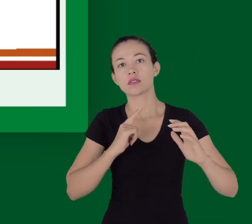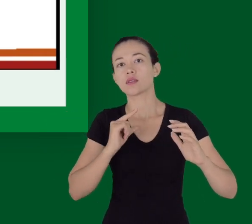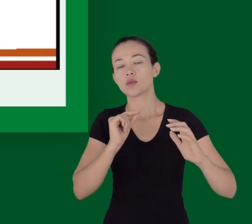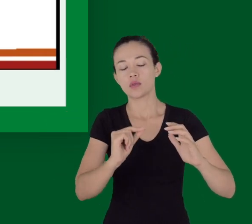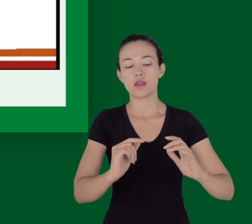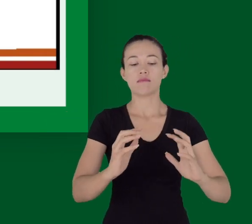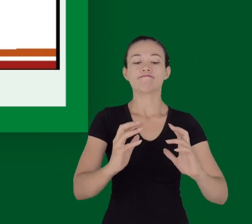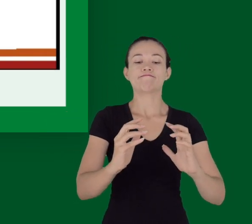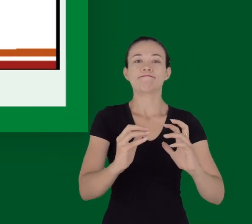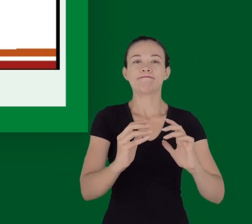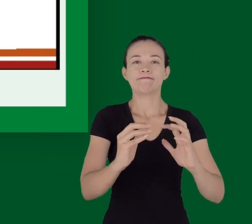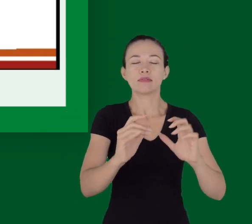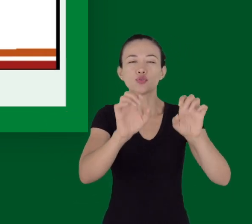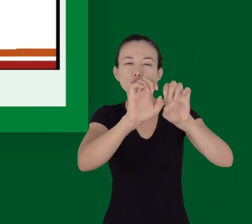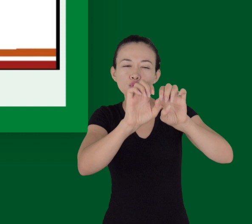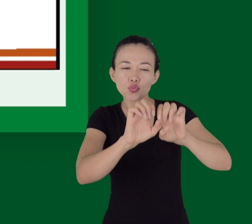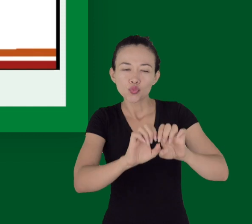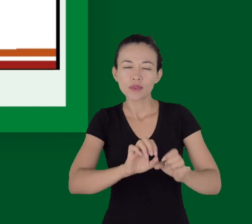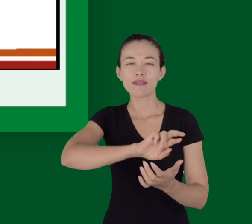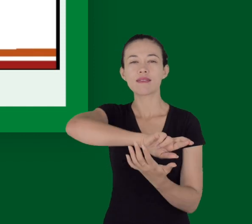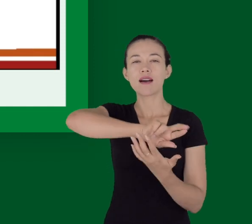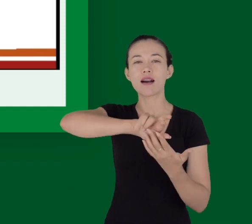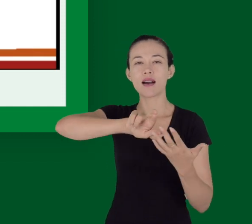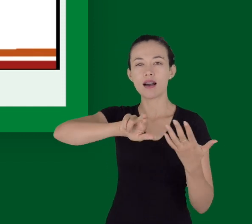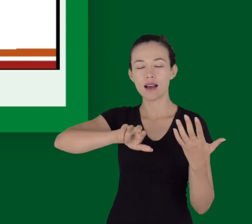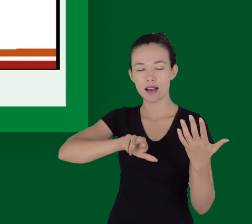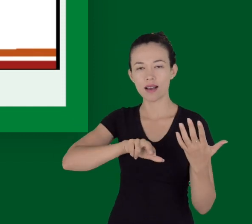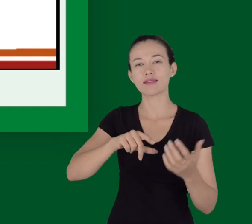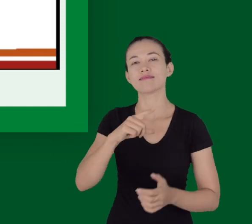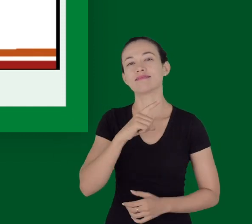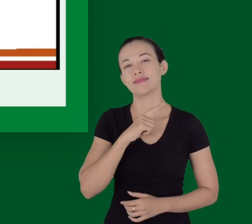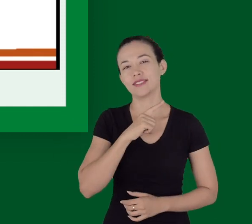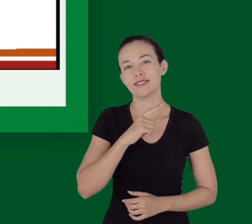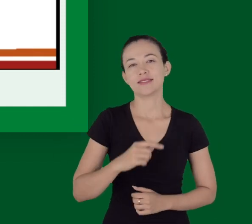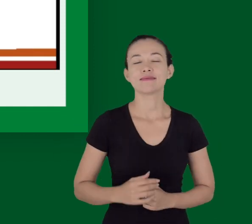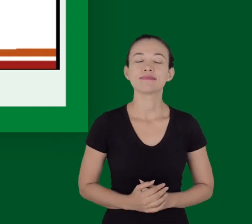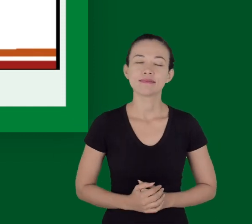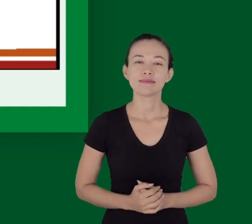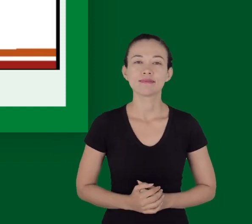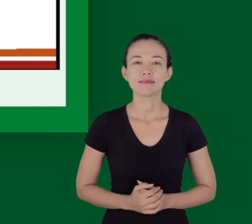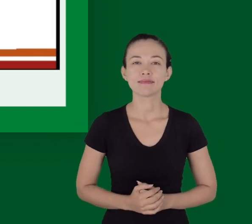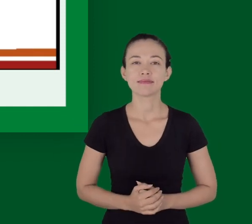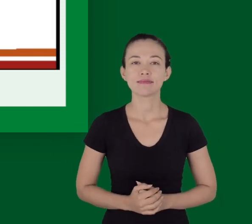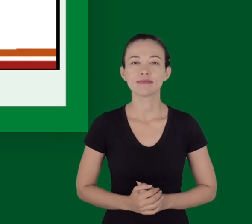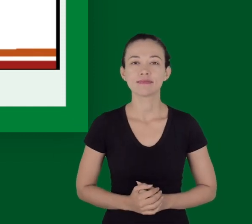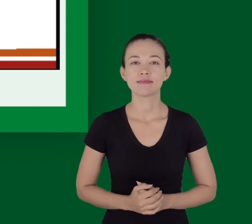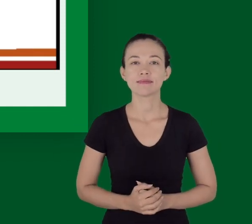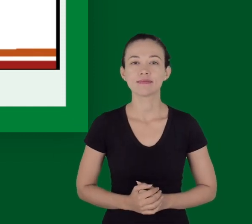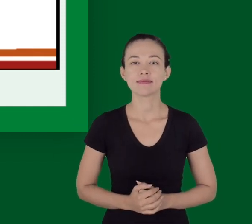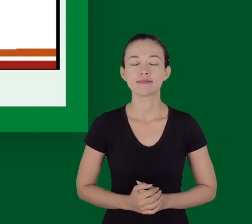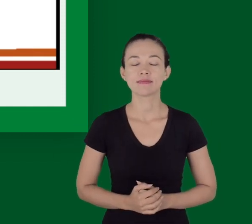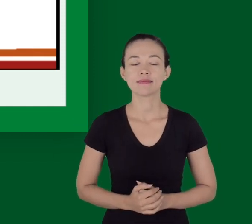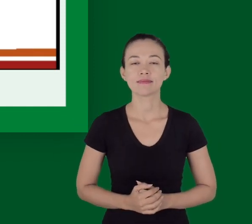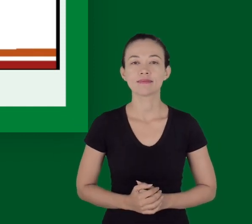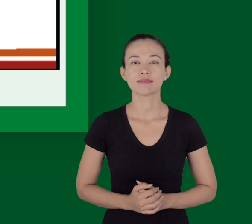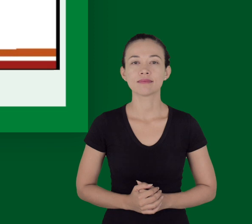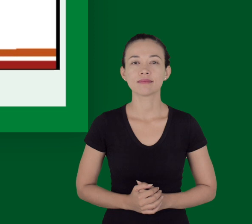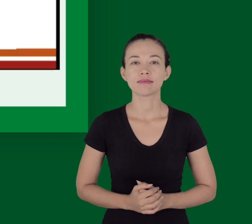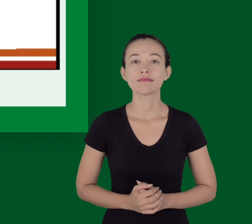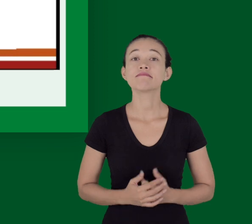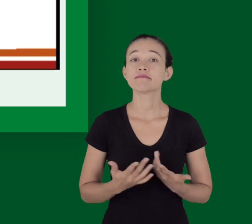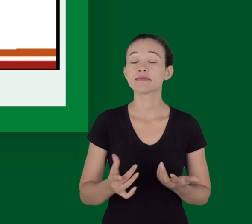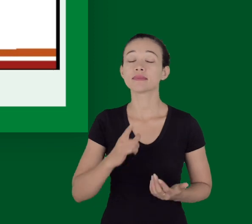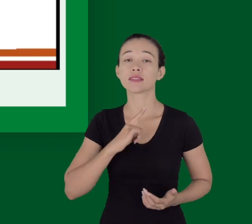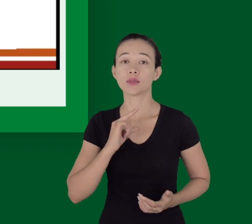estruturas cerebrais. Uma estrutura importante que a gente traz aí dentro dessa figura básica é a configuração do